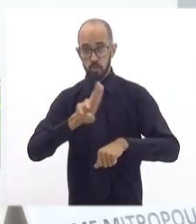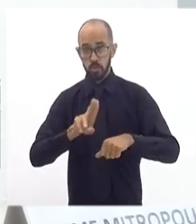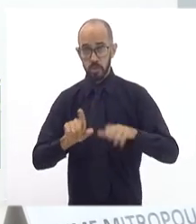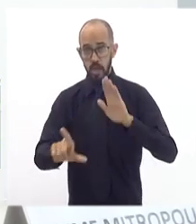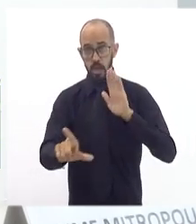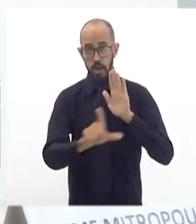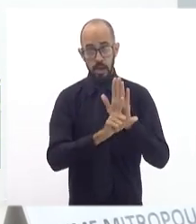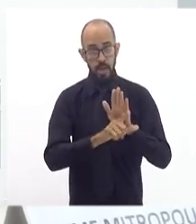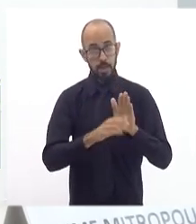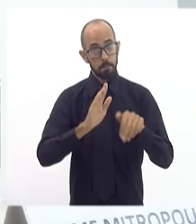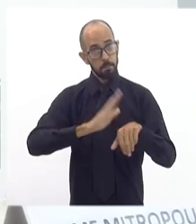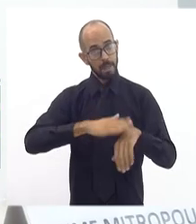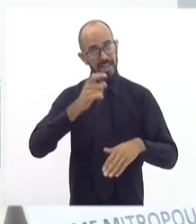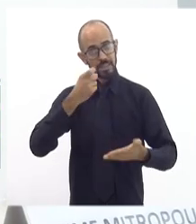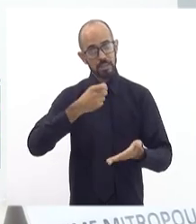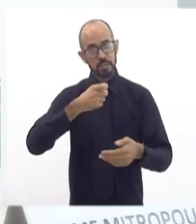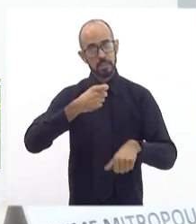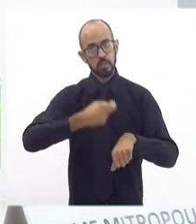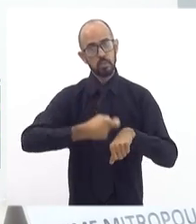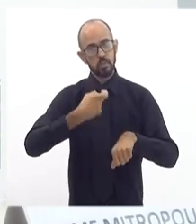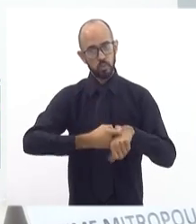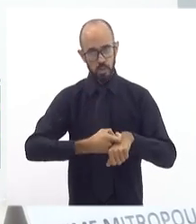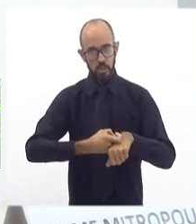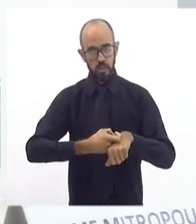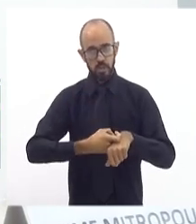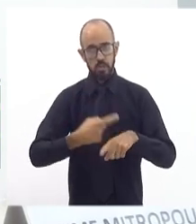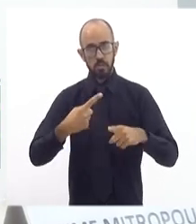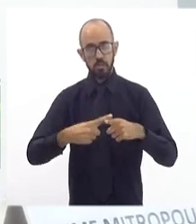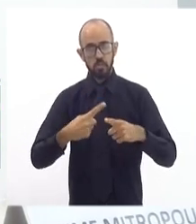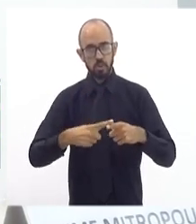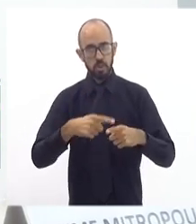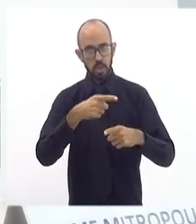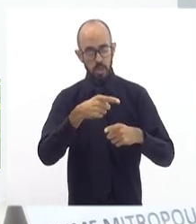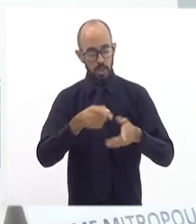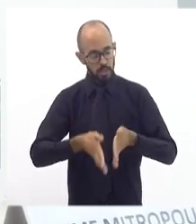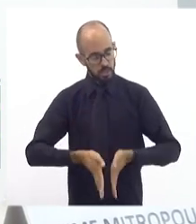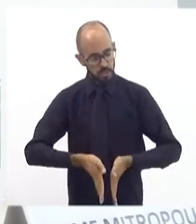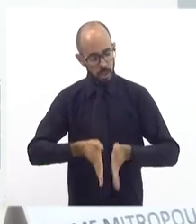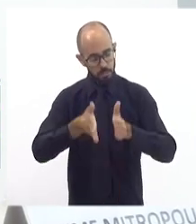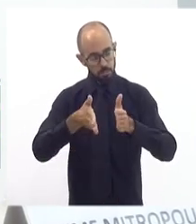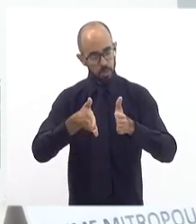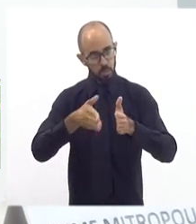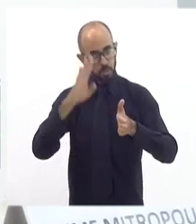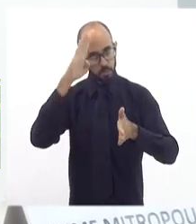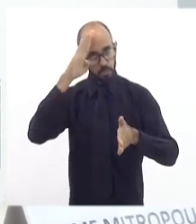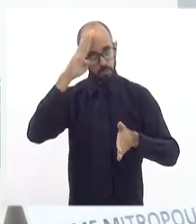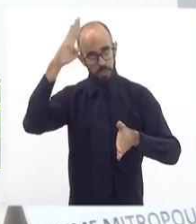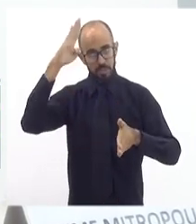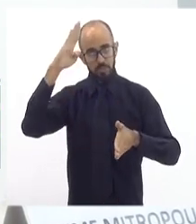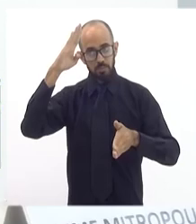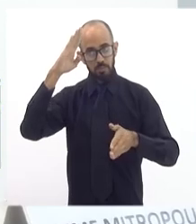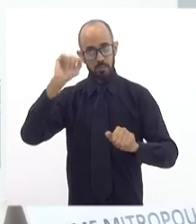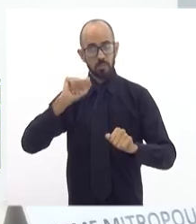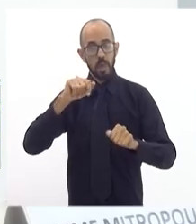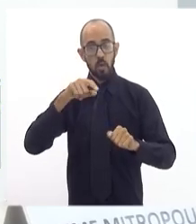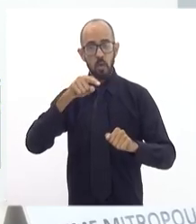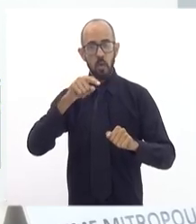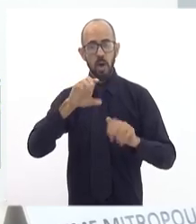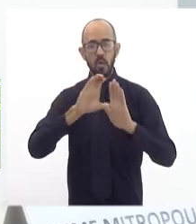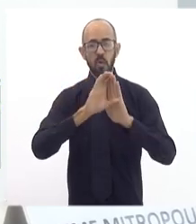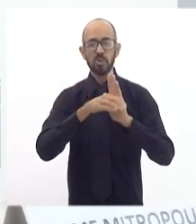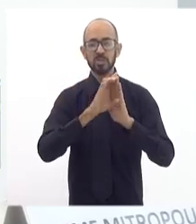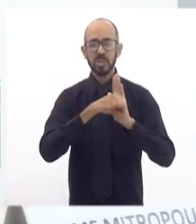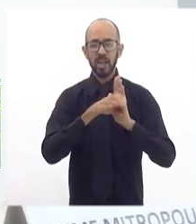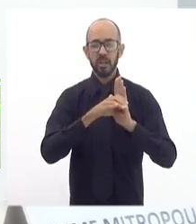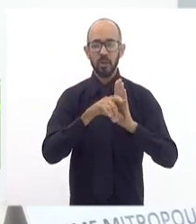legislação mais rigorosa possível porque neste caminho o princípio prevalente aqui é